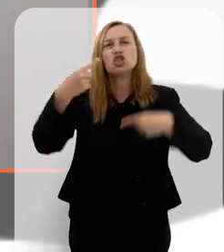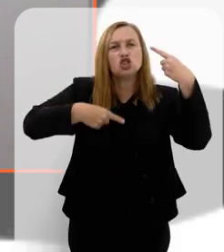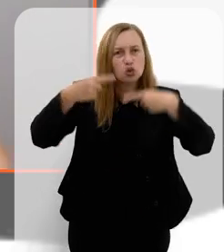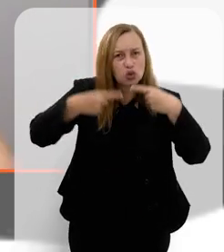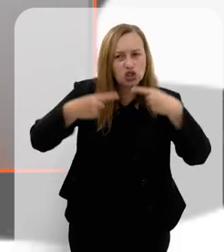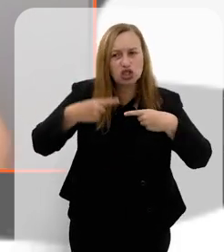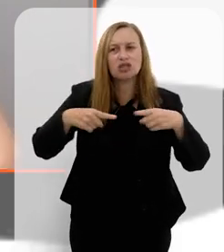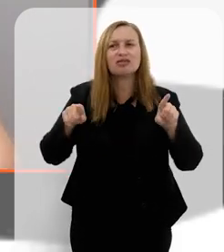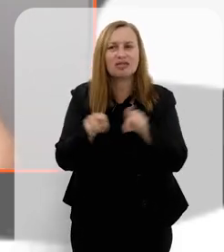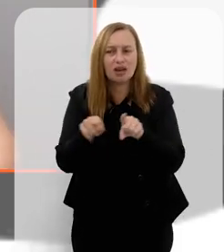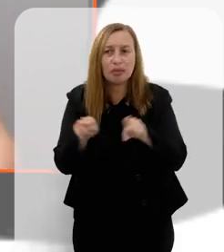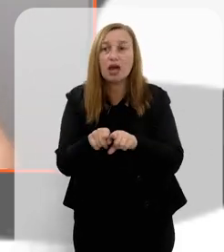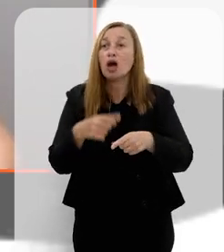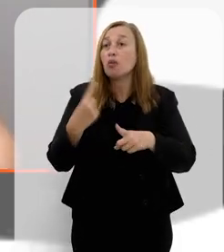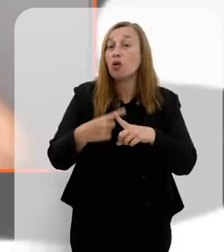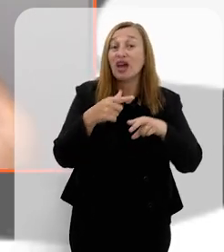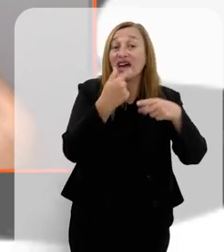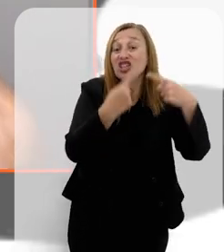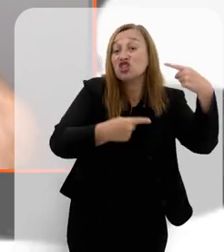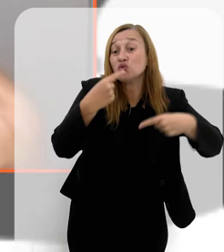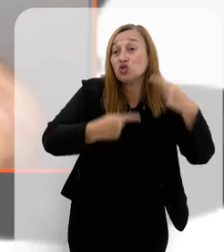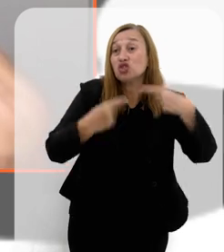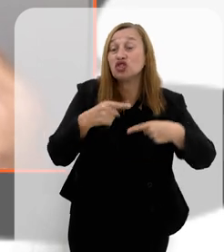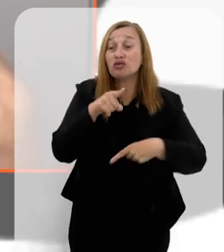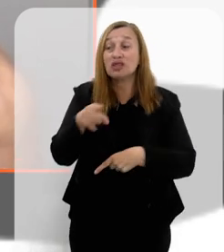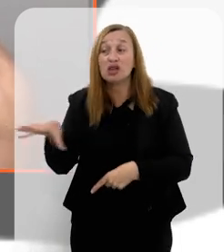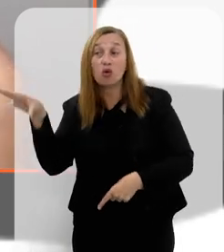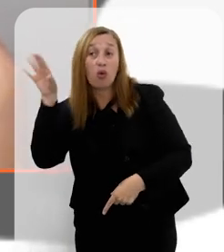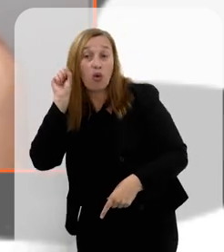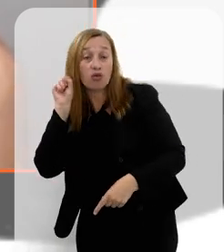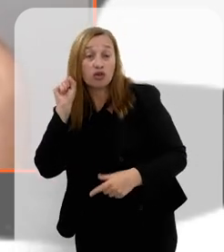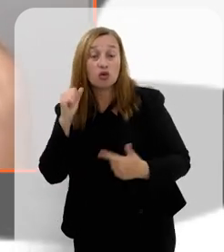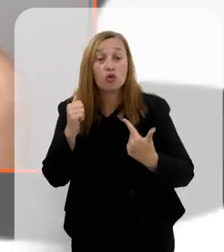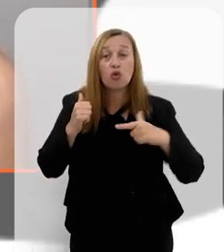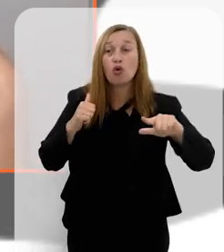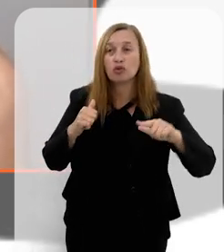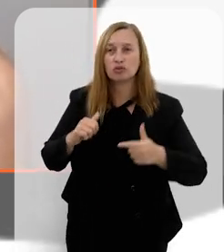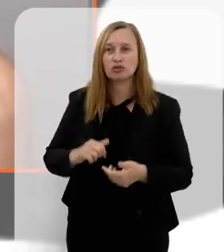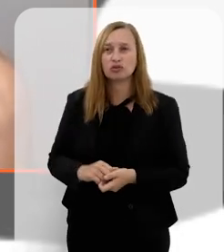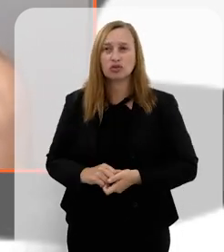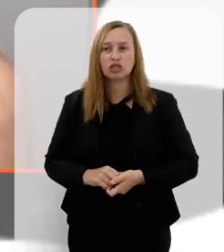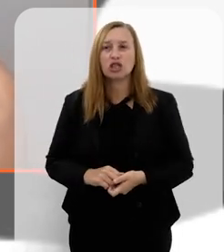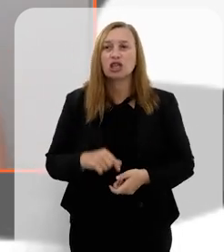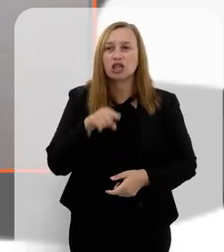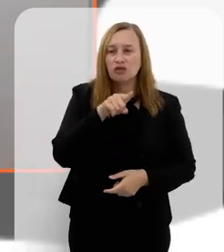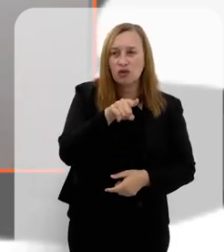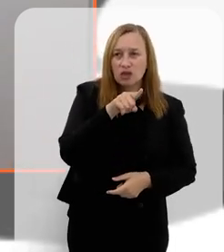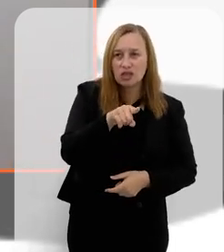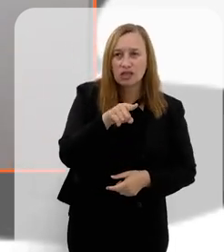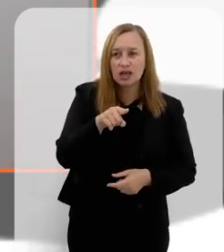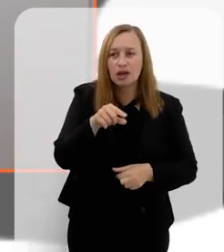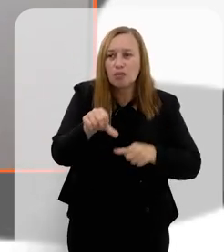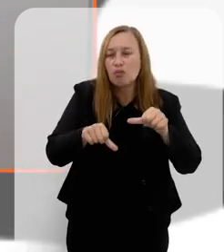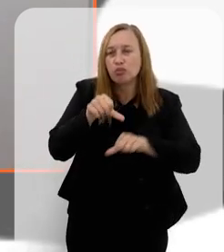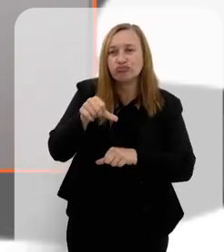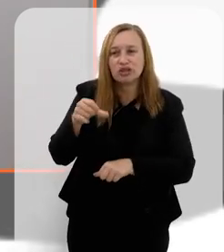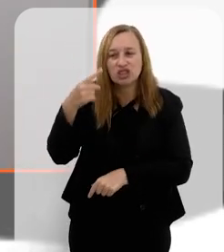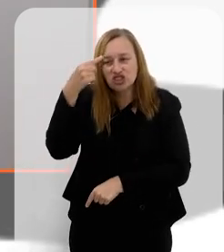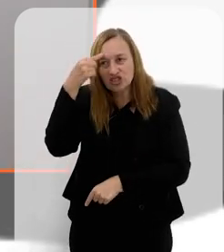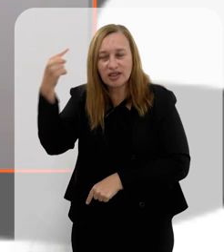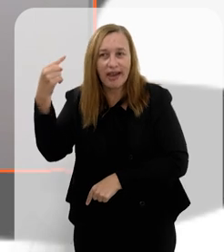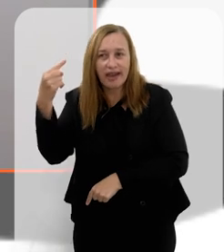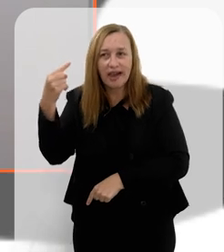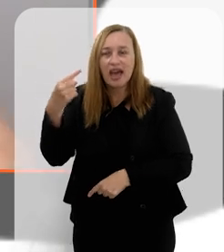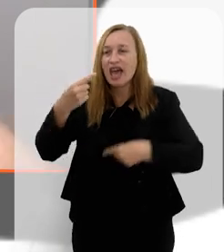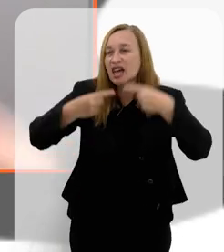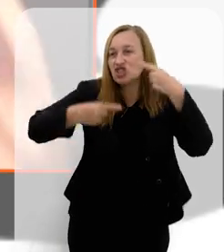eles, e debaterem, né? Porque é debatendo que você ouve o outro, é debatendo que você muda de